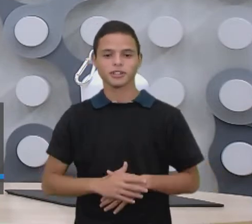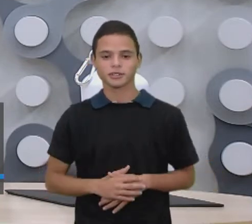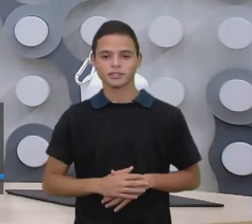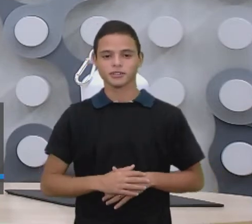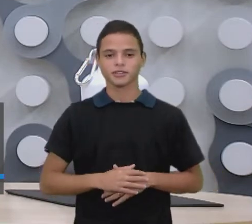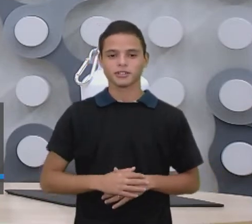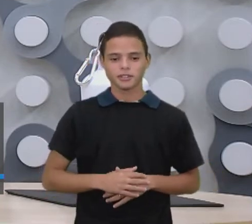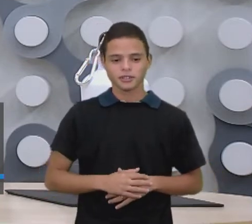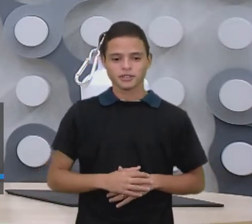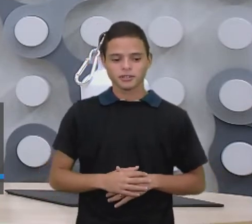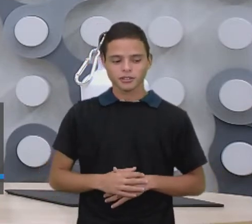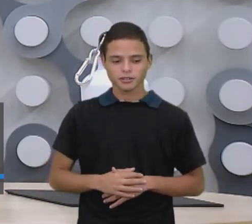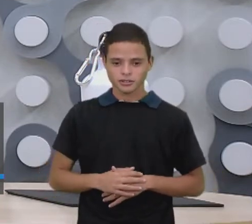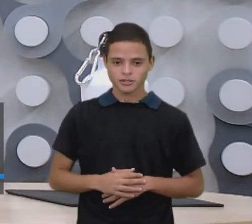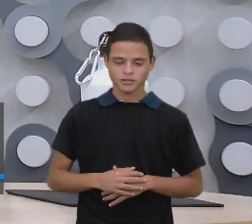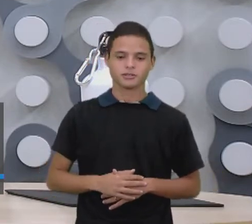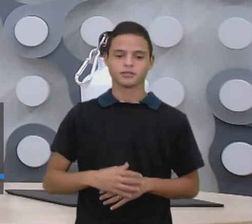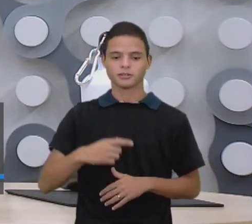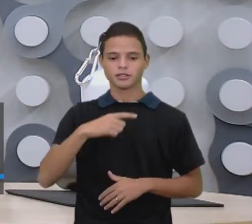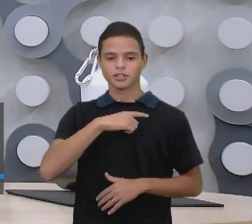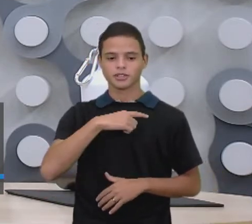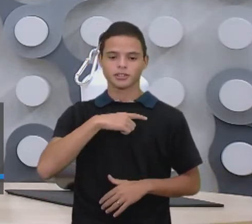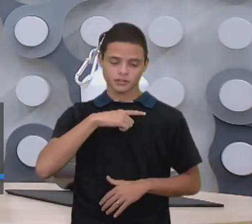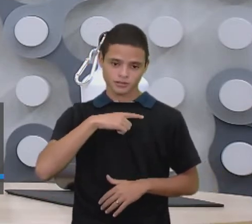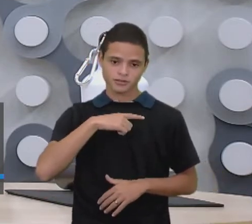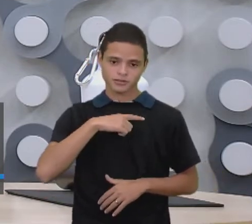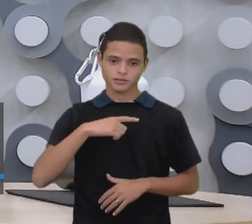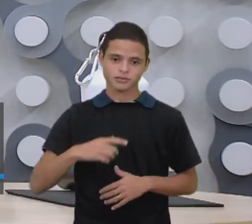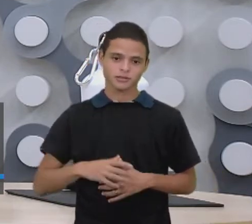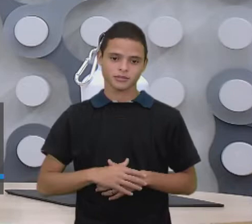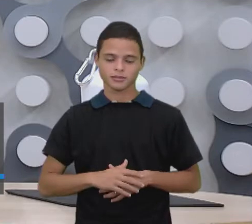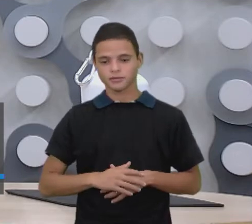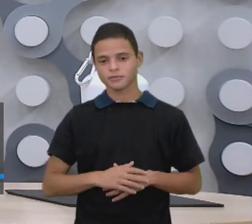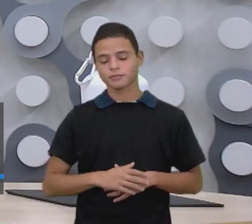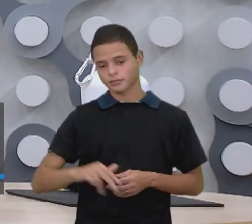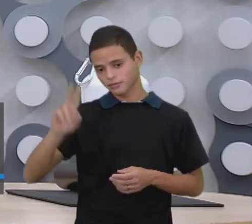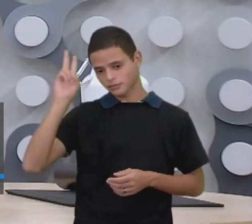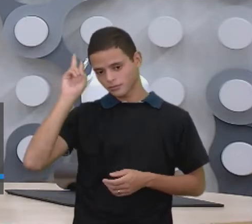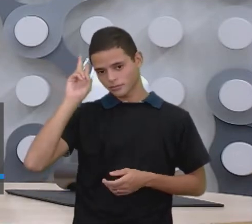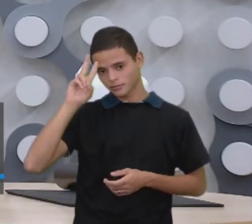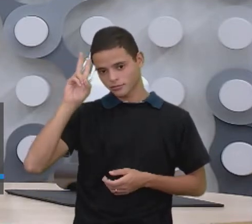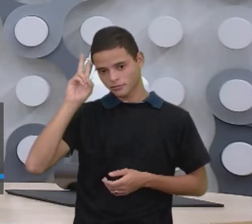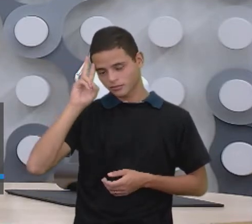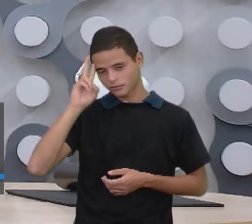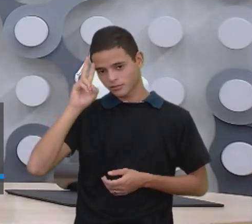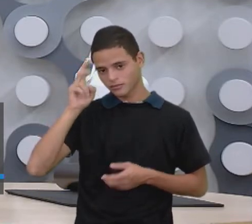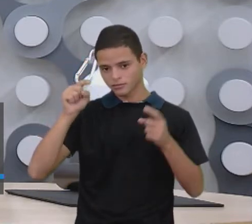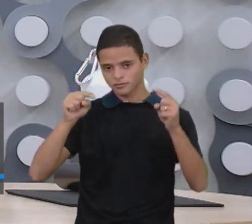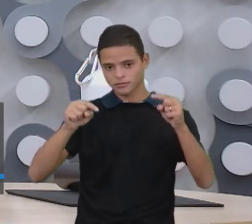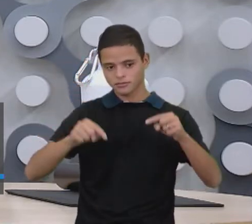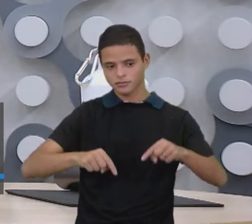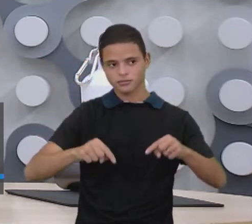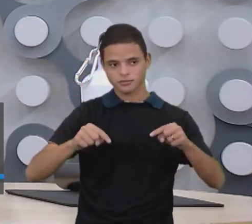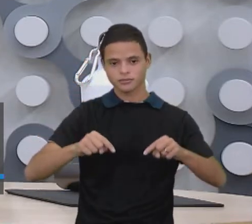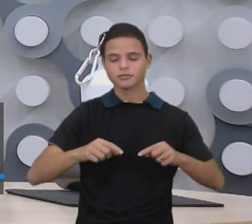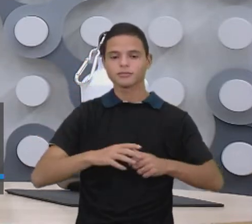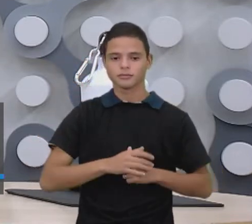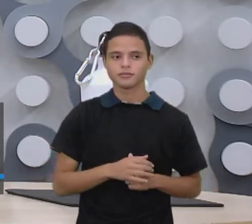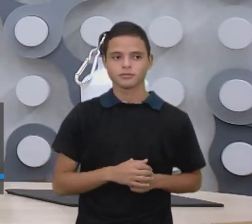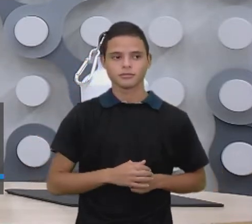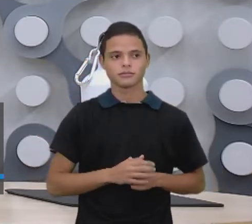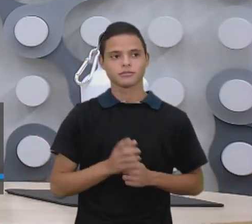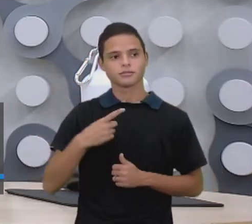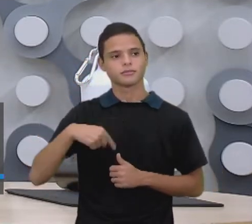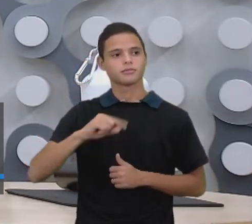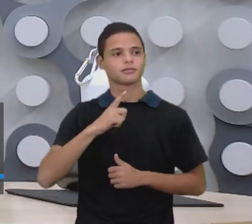intervenção sociocultural, tudo bem? E lembrando aqui, né, na nossa última aula, a gente teve